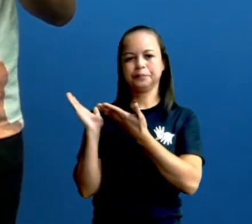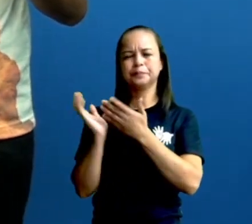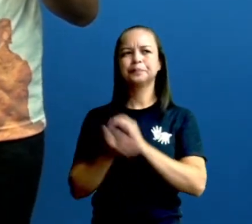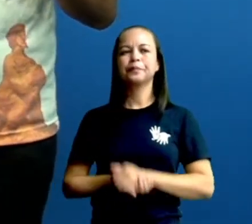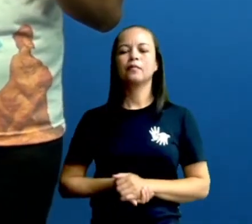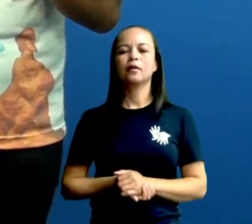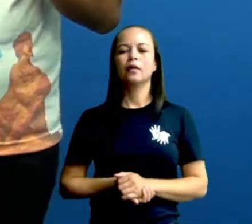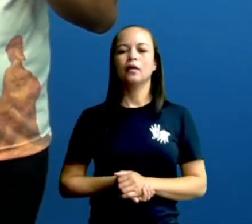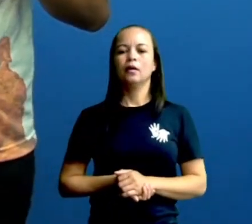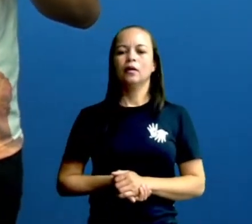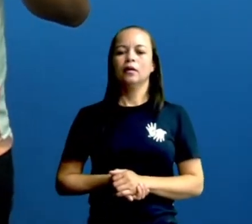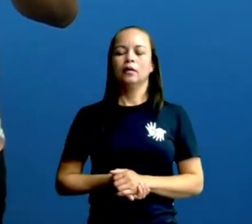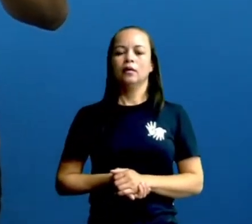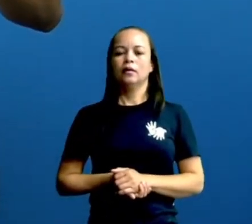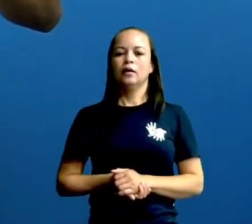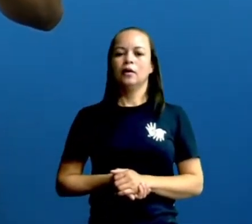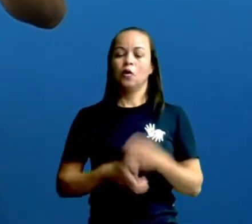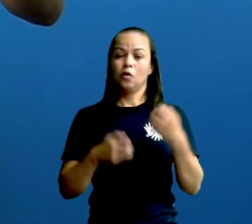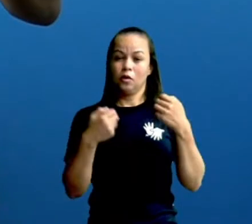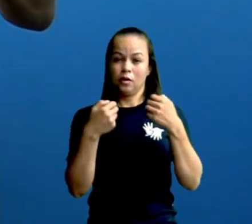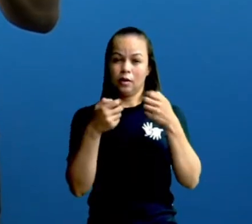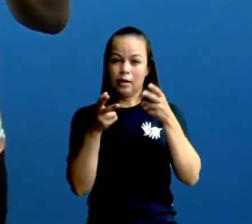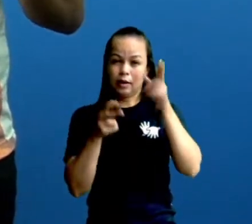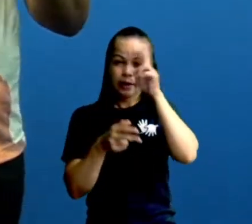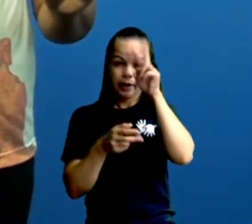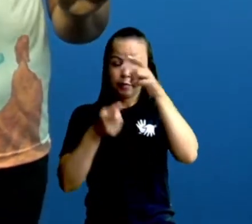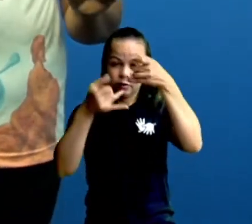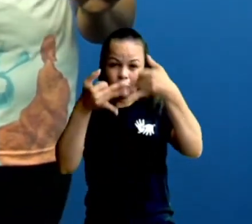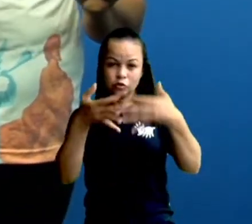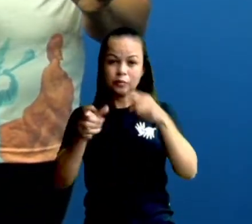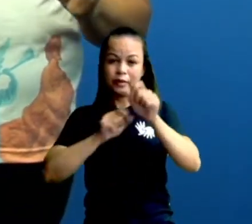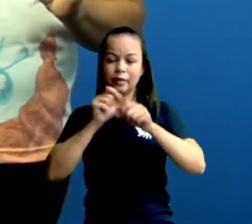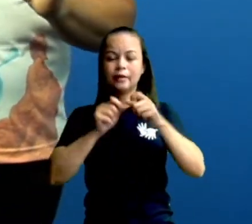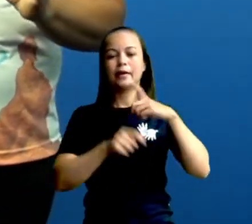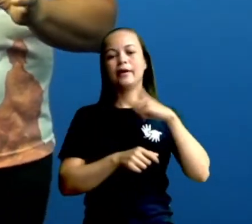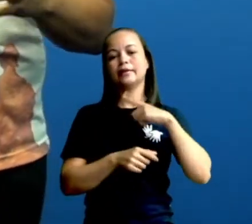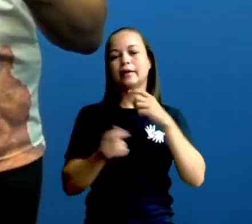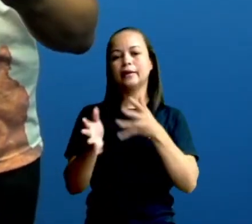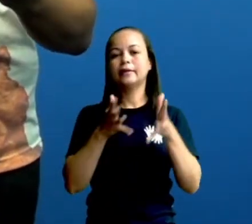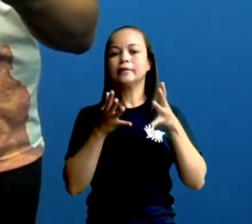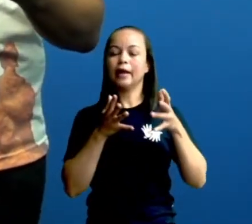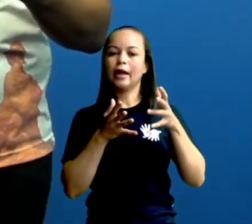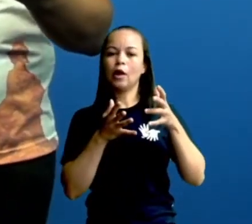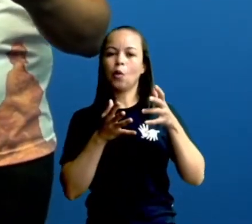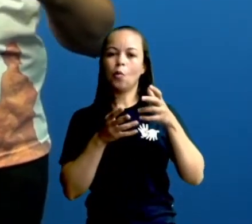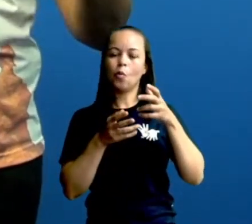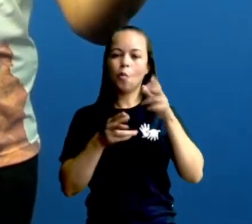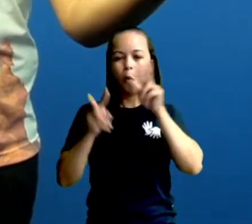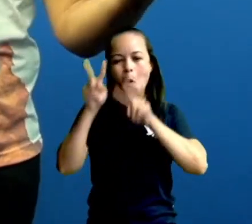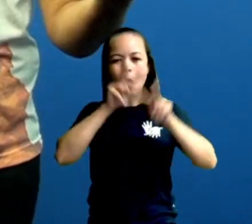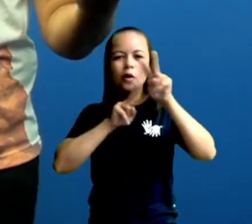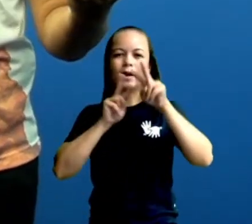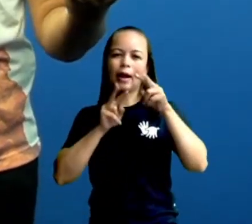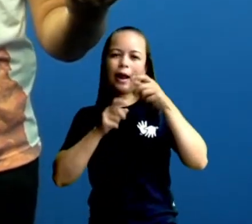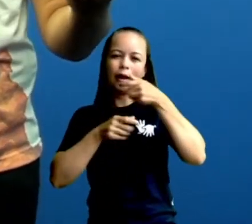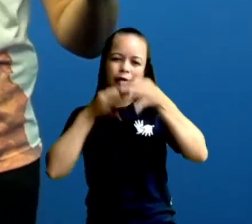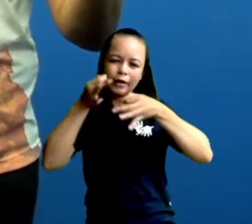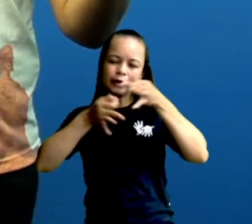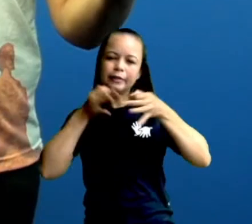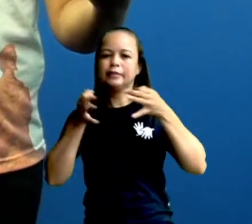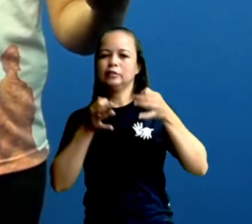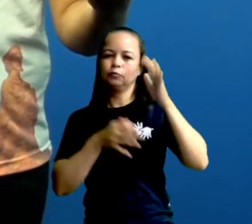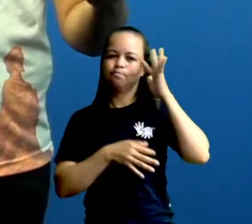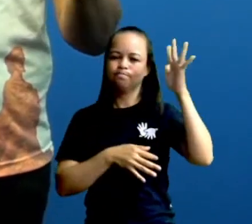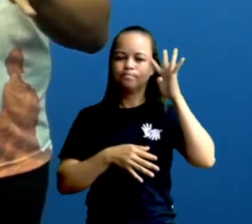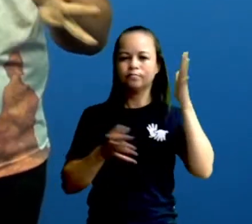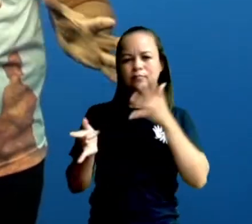Vocês lembram que eu disse que a gente tem que ter um olhar crítico e reflexivo e um olhar dialético, ou seja, a gente tem que olhar os prós e contras do